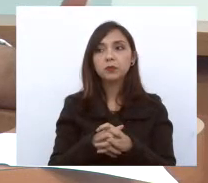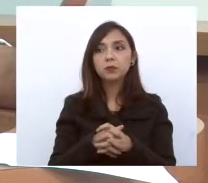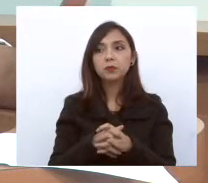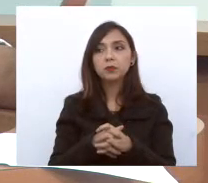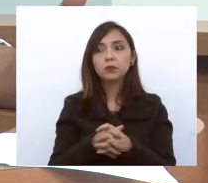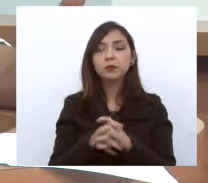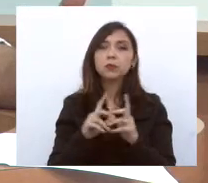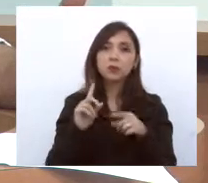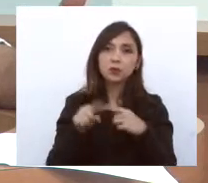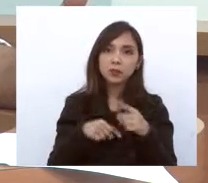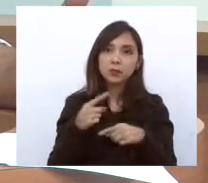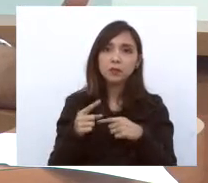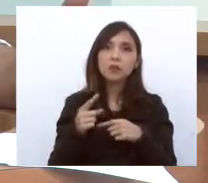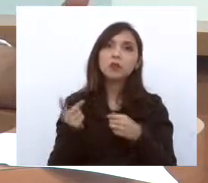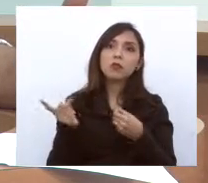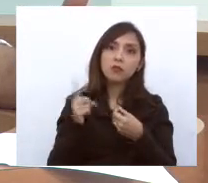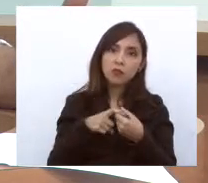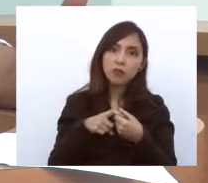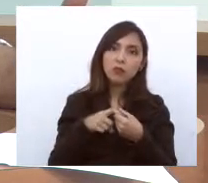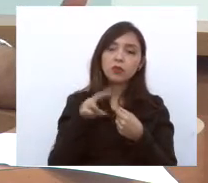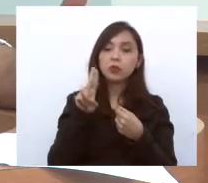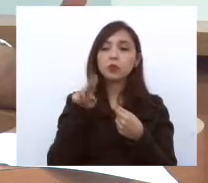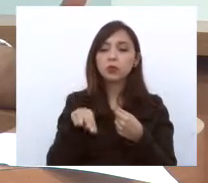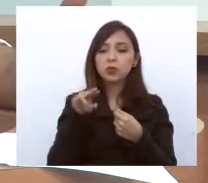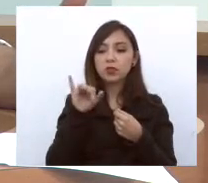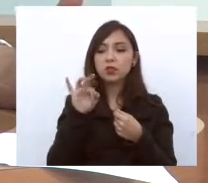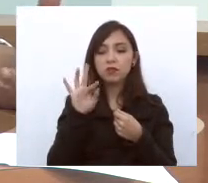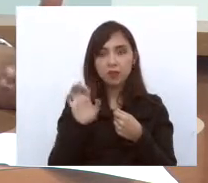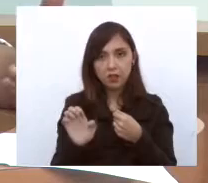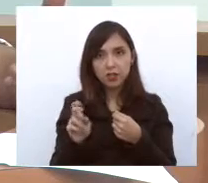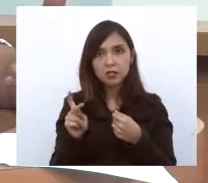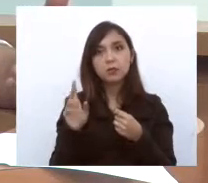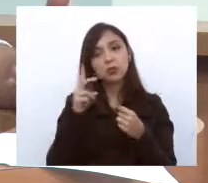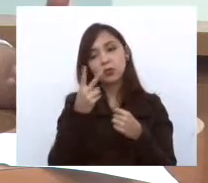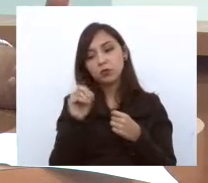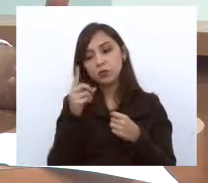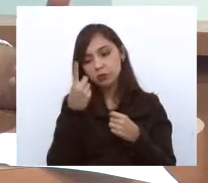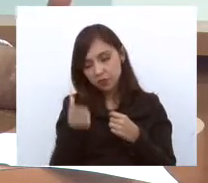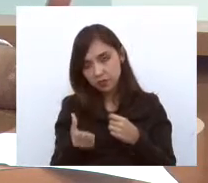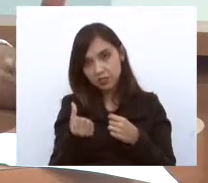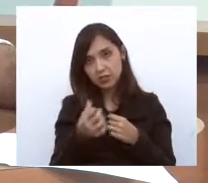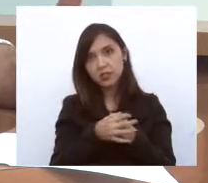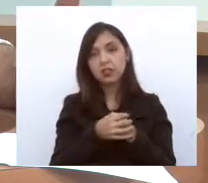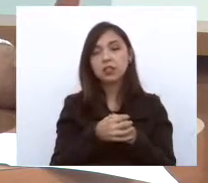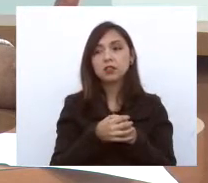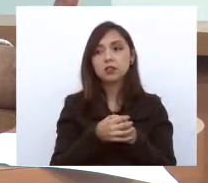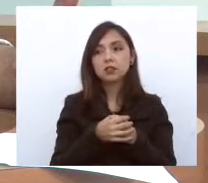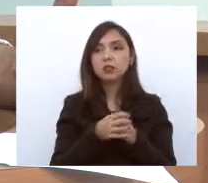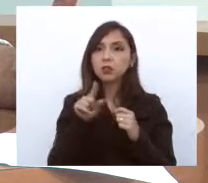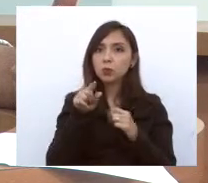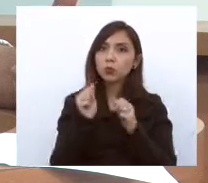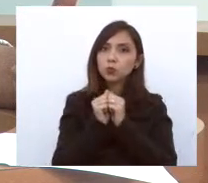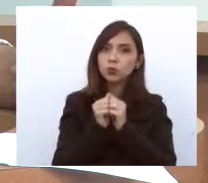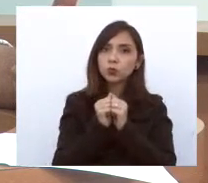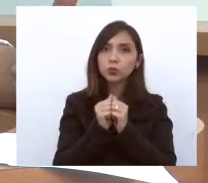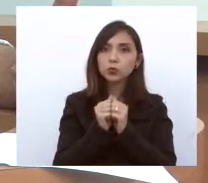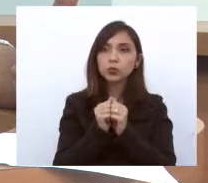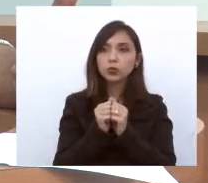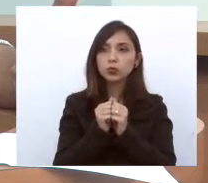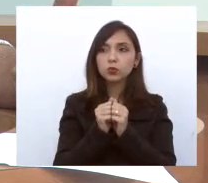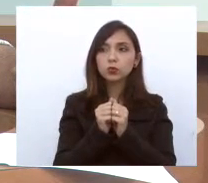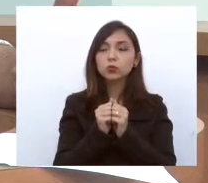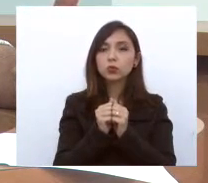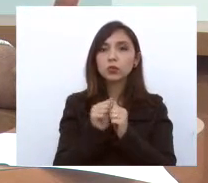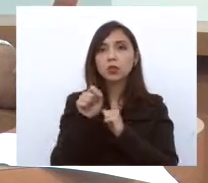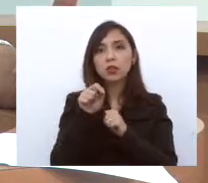E aí vai voltar a Unifesp o ano que vem, 2016, e aí a Unifesp está, junto com a Comissão de